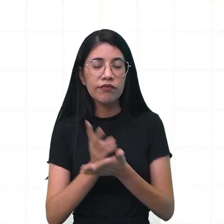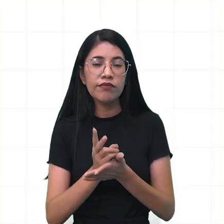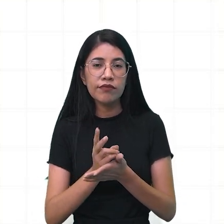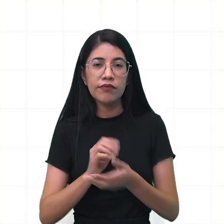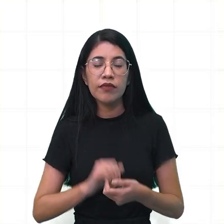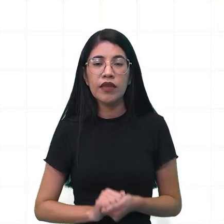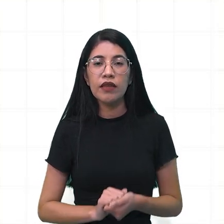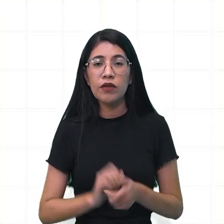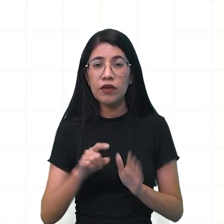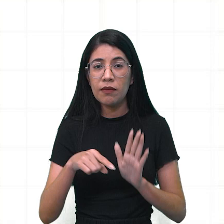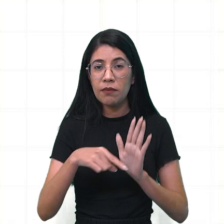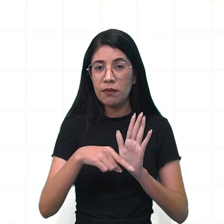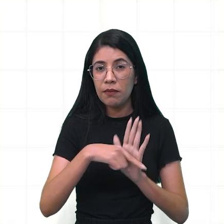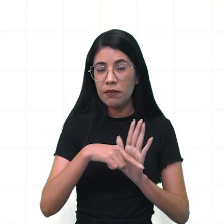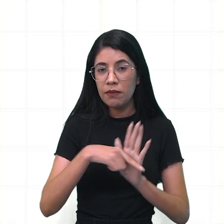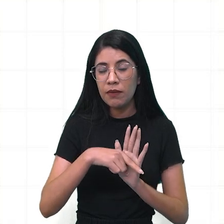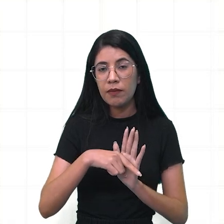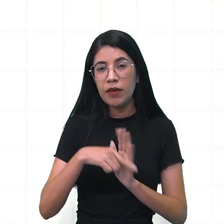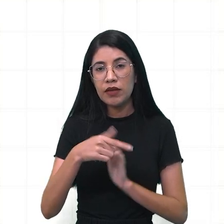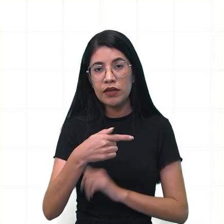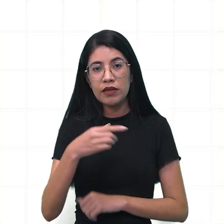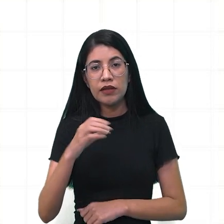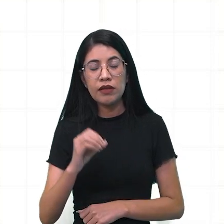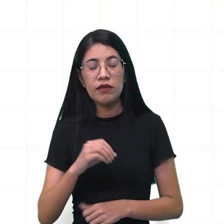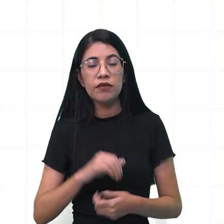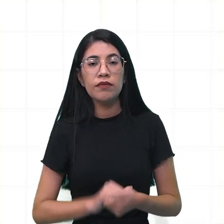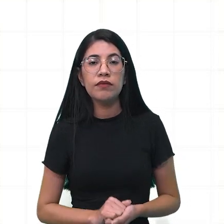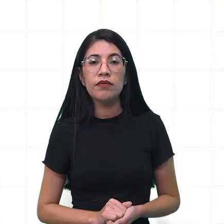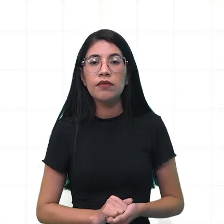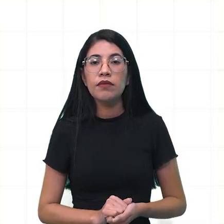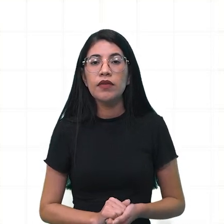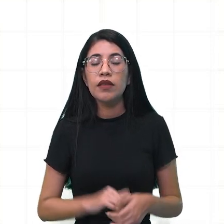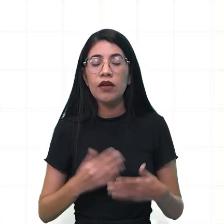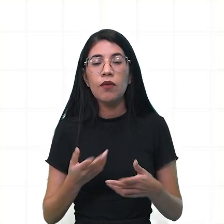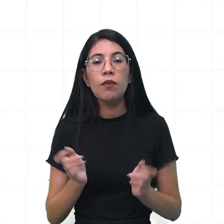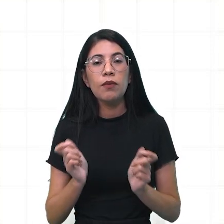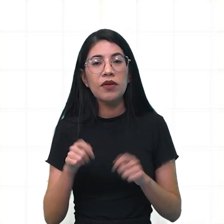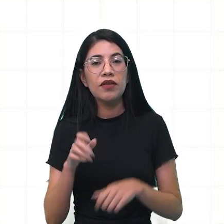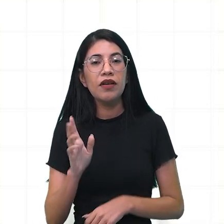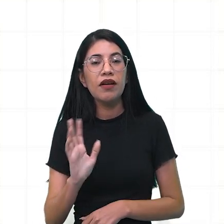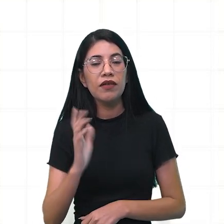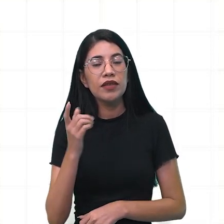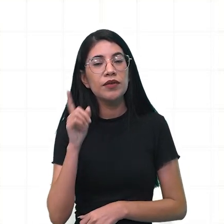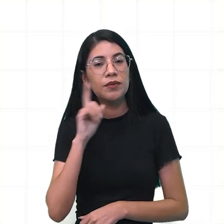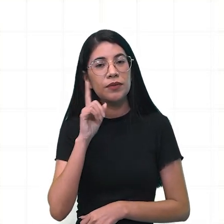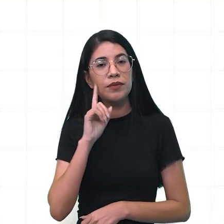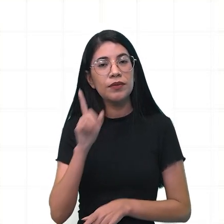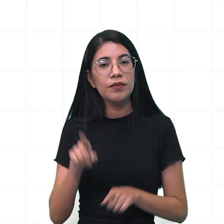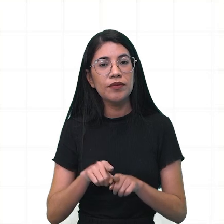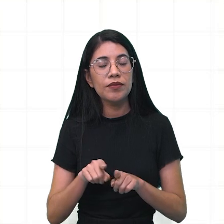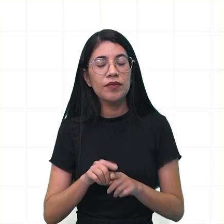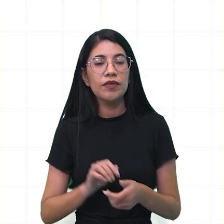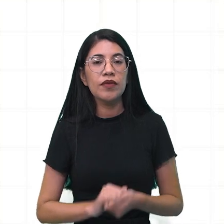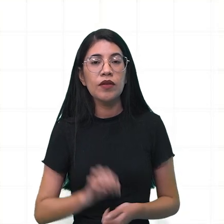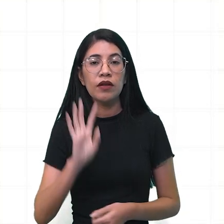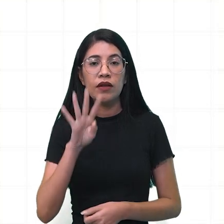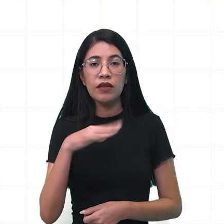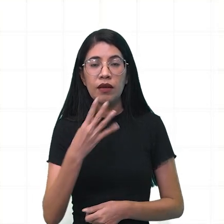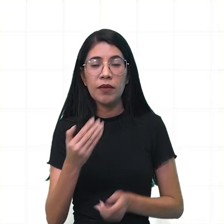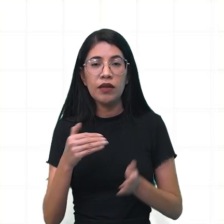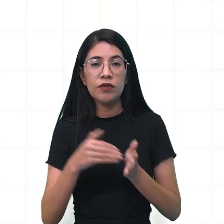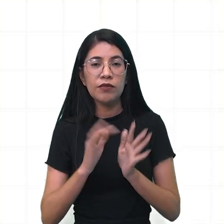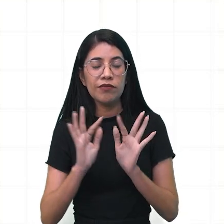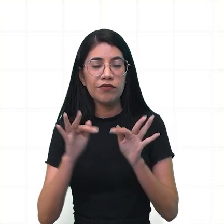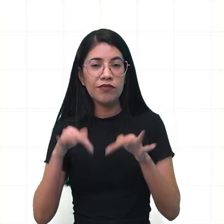saldo negativo ok uma situação aí do nosso dia a dia olha essa outra tabela paraa gente